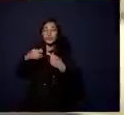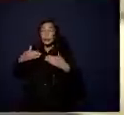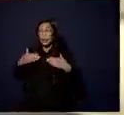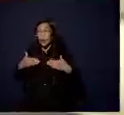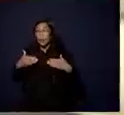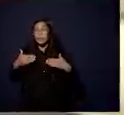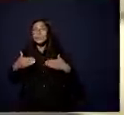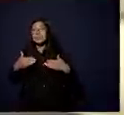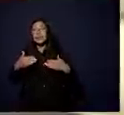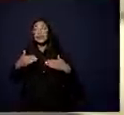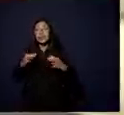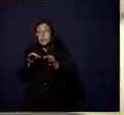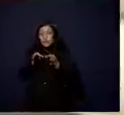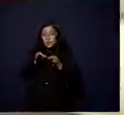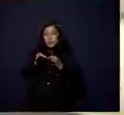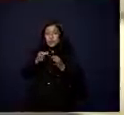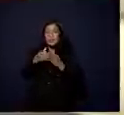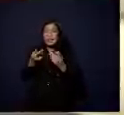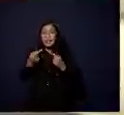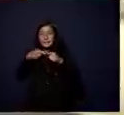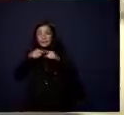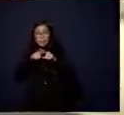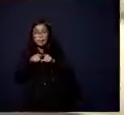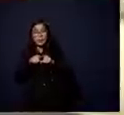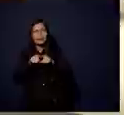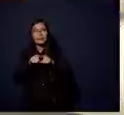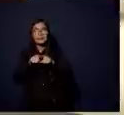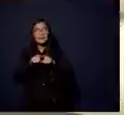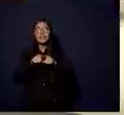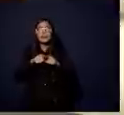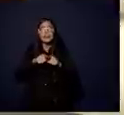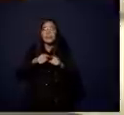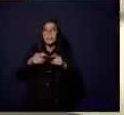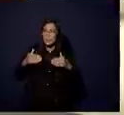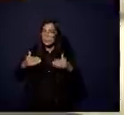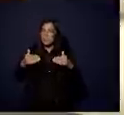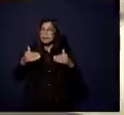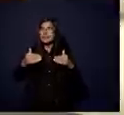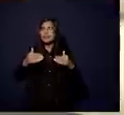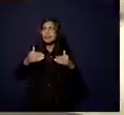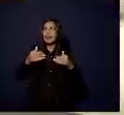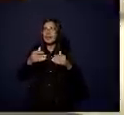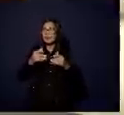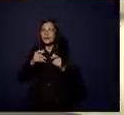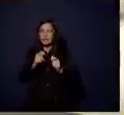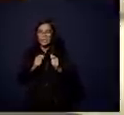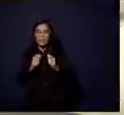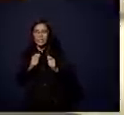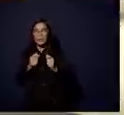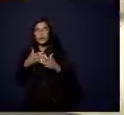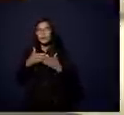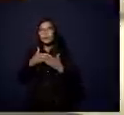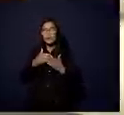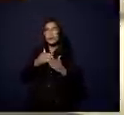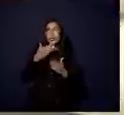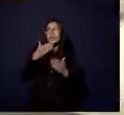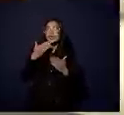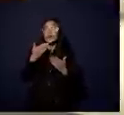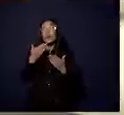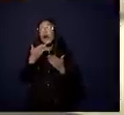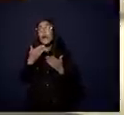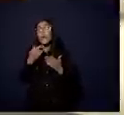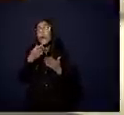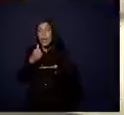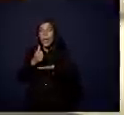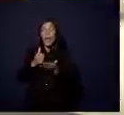como começa parceria Ministério planejamento de mais Ministérios da área econômica e Qual é o objetivo básico do Ministério do